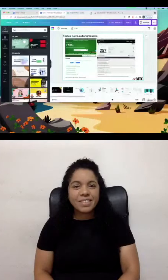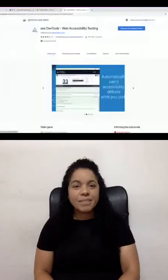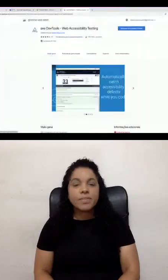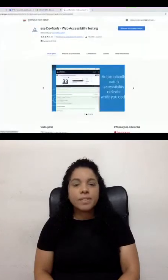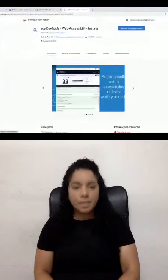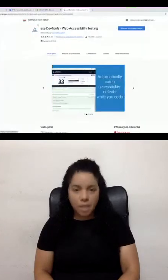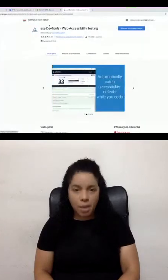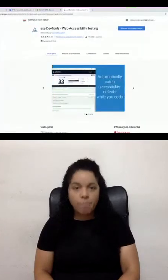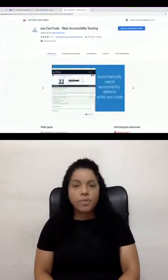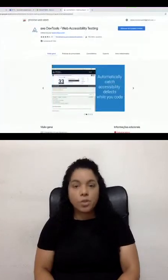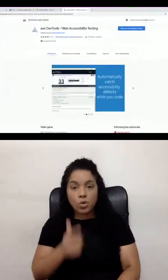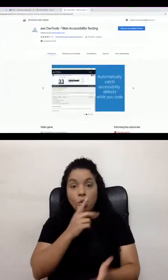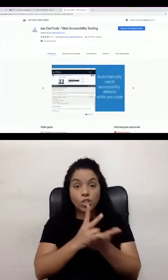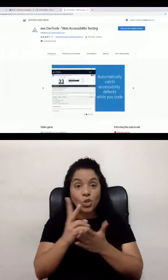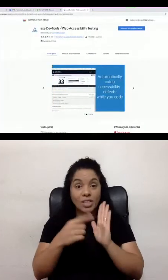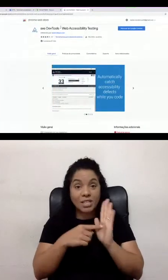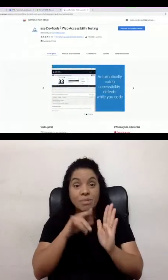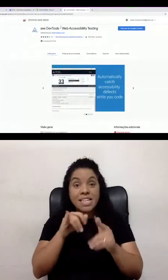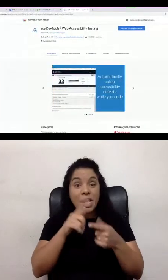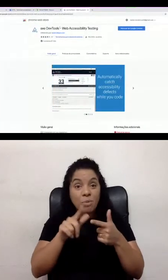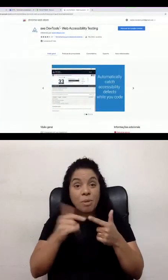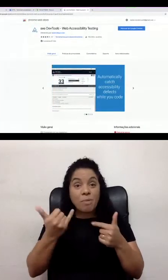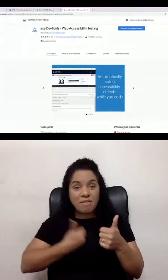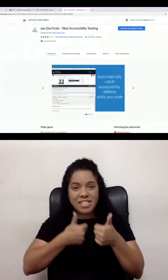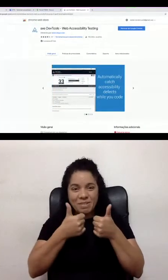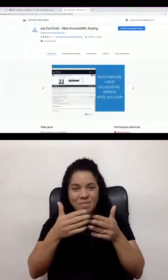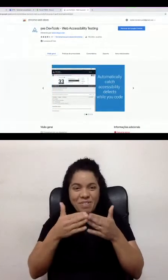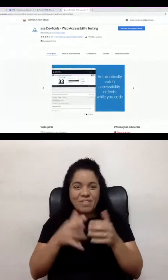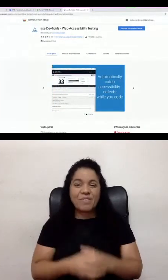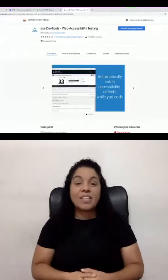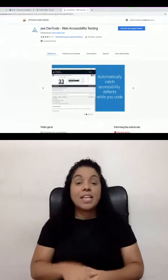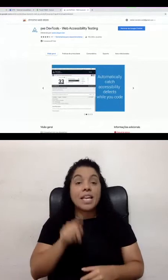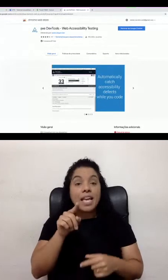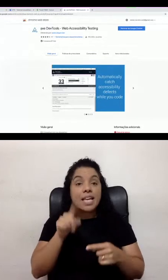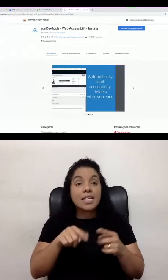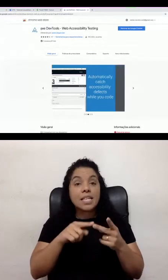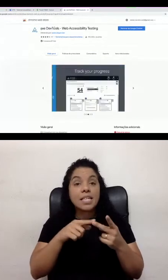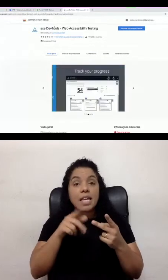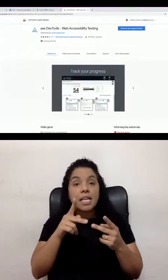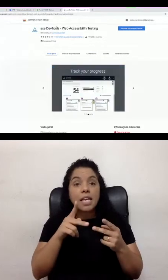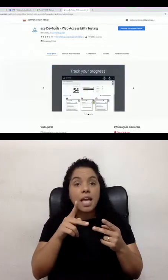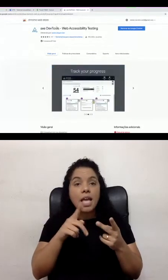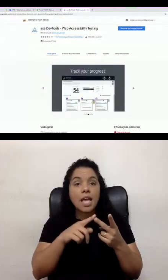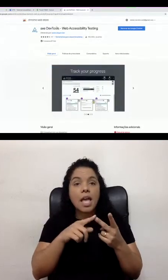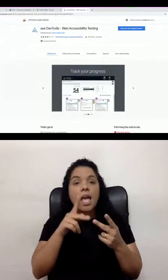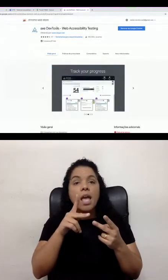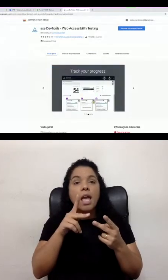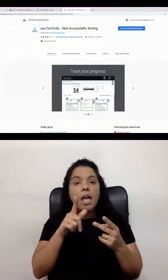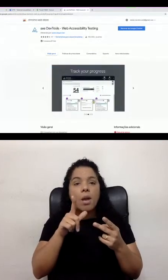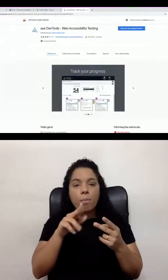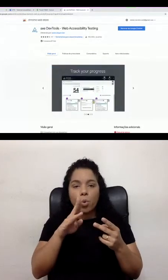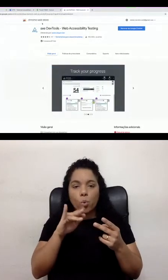continuo transmitindo, né, gente? Se der algum problema, vocês falam aí, por favor. Gente, esse aqui é um plugin, o Axe DevTools,